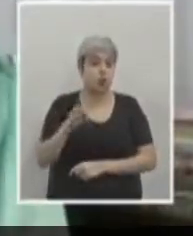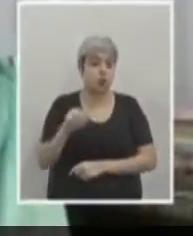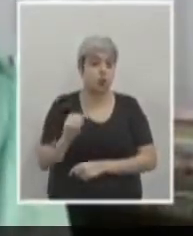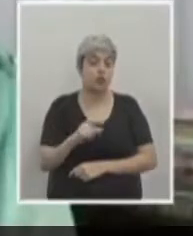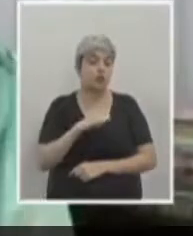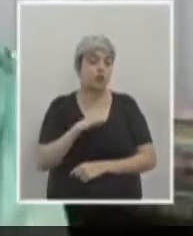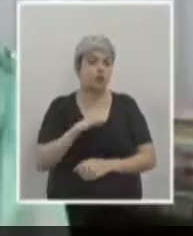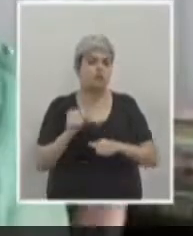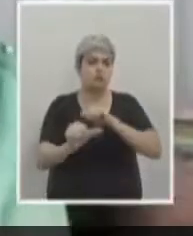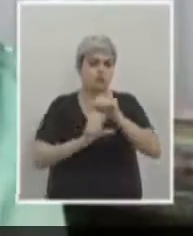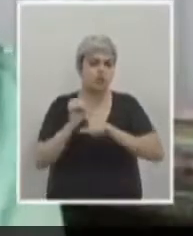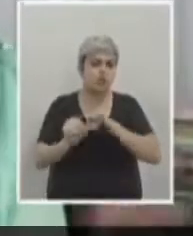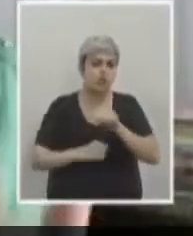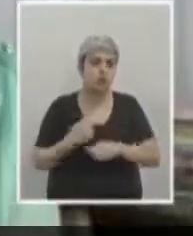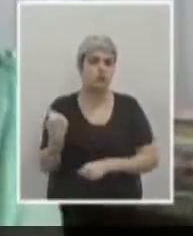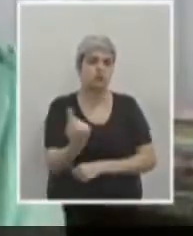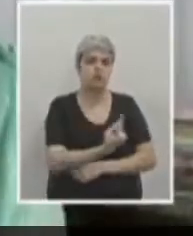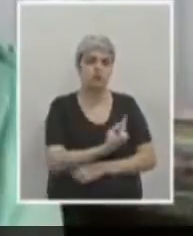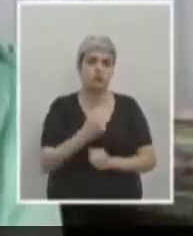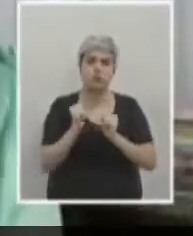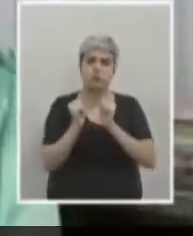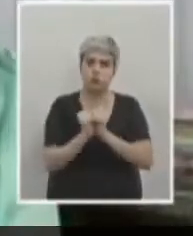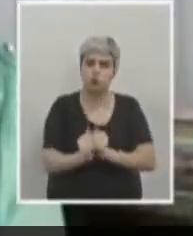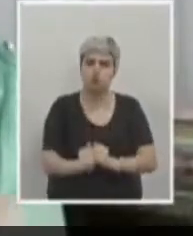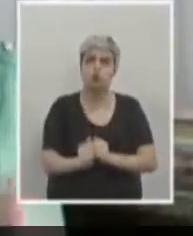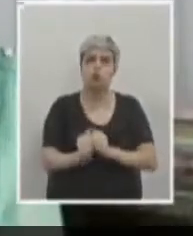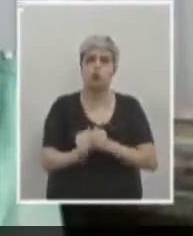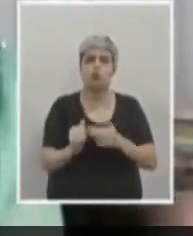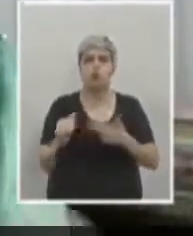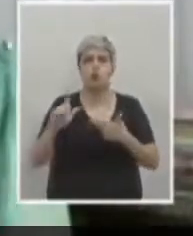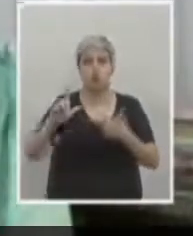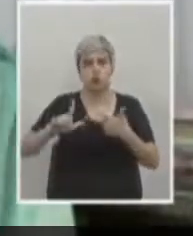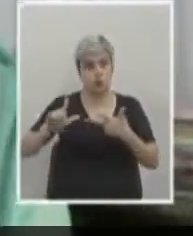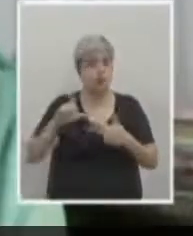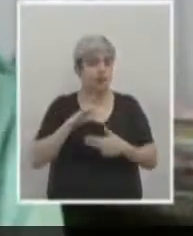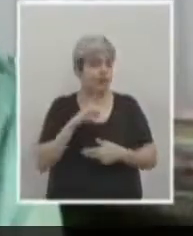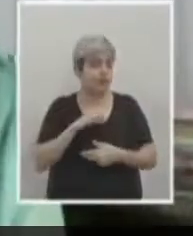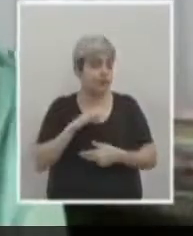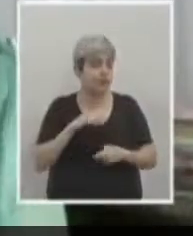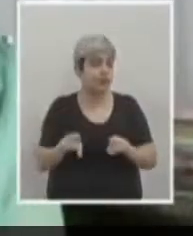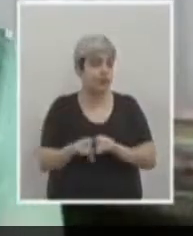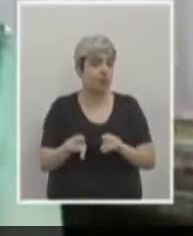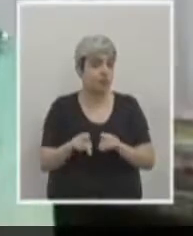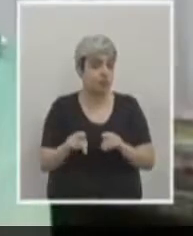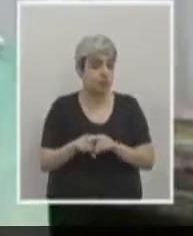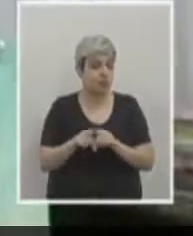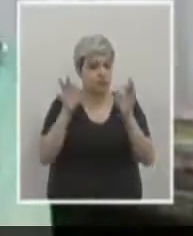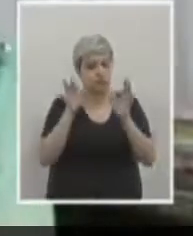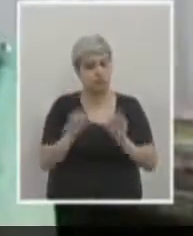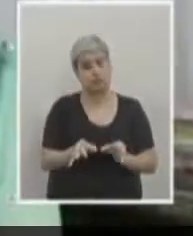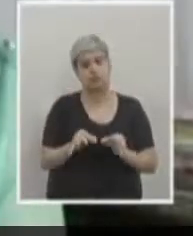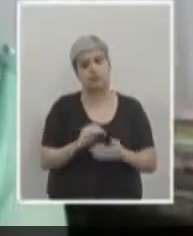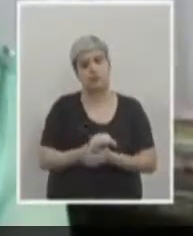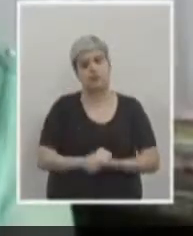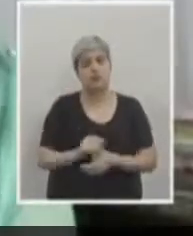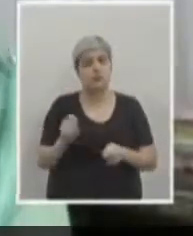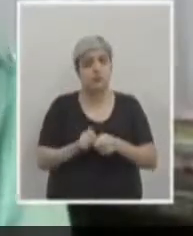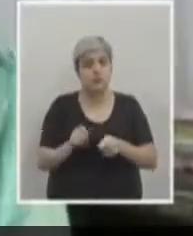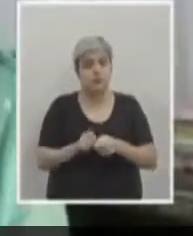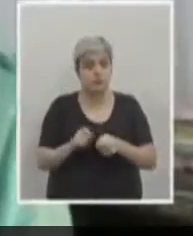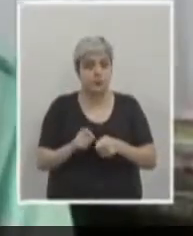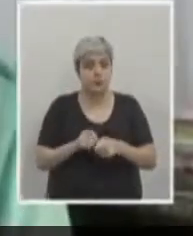e criemos aí, junto com o Legislativo, normas para educação especial, para atuação do efetivo. Vamos fazer um levantamento